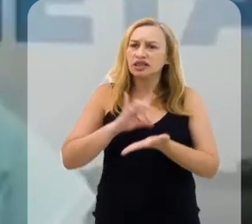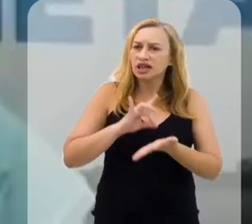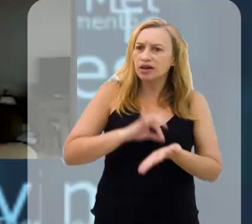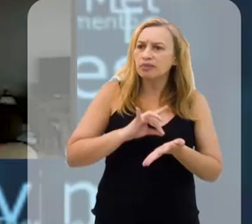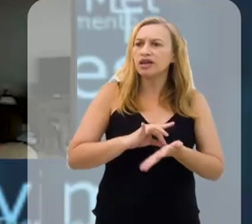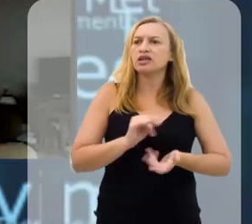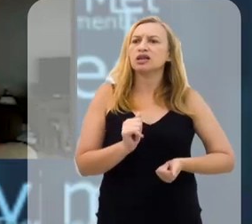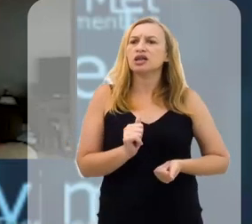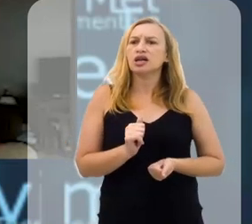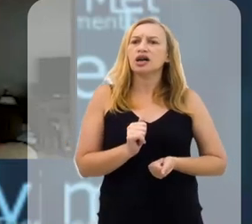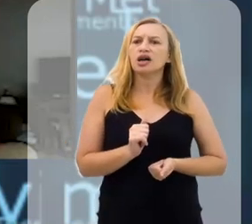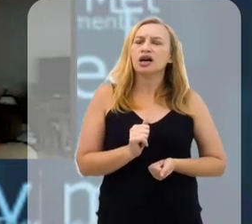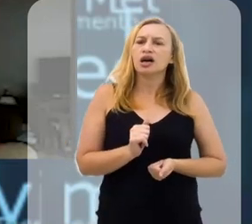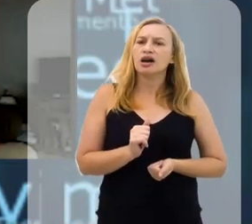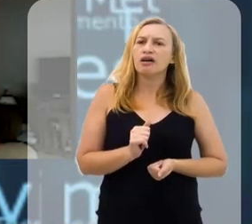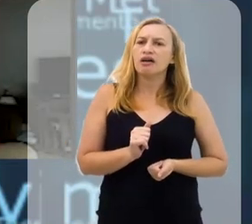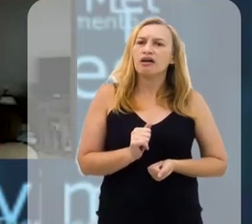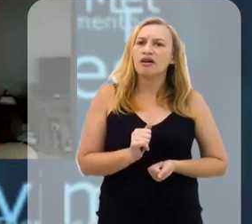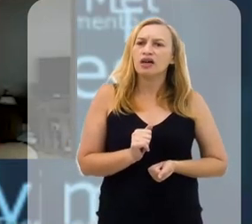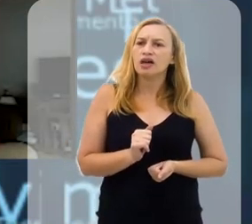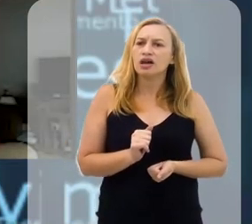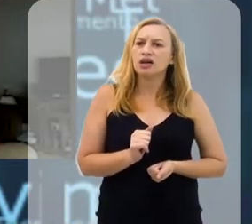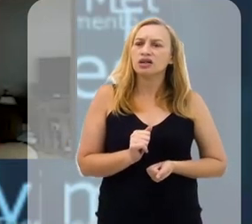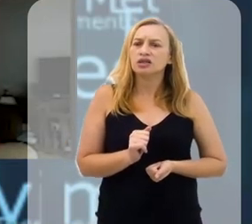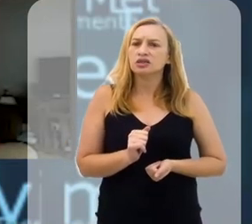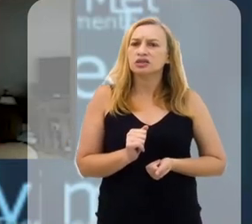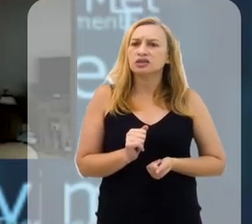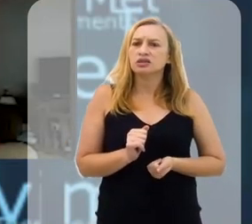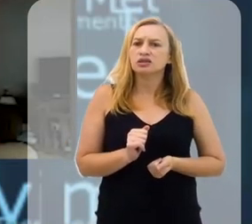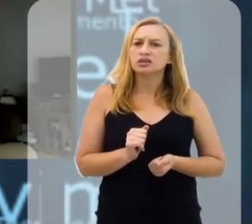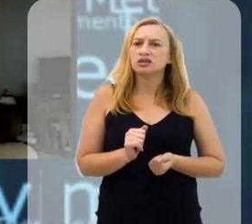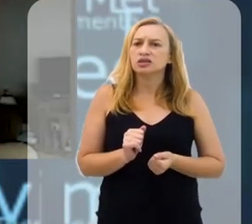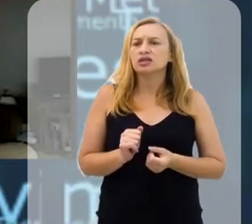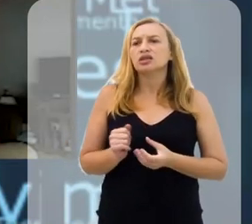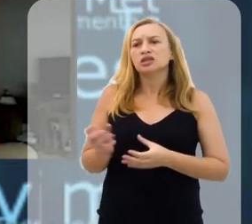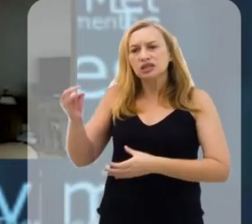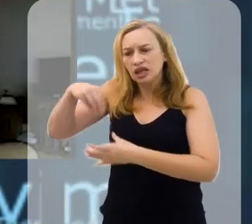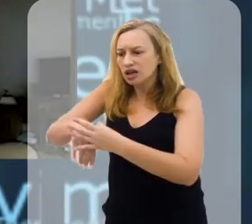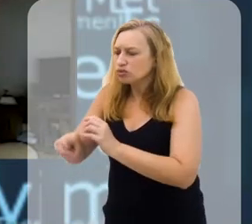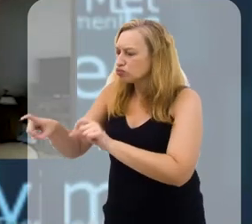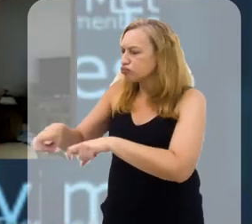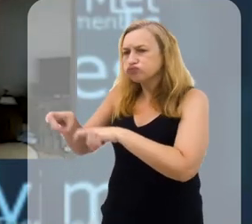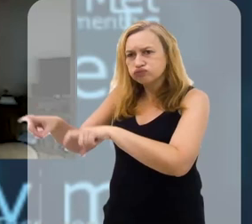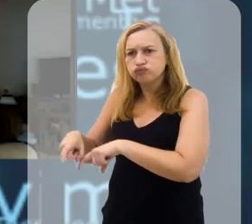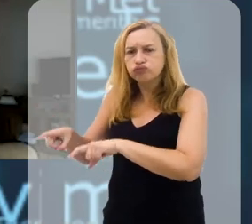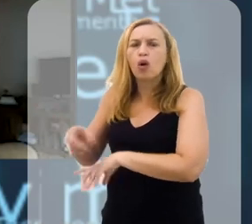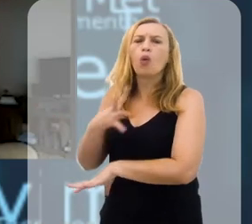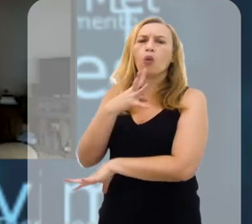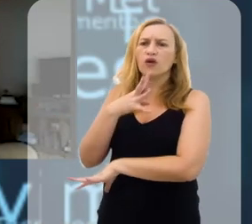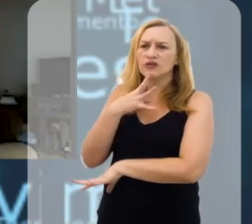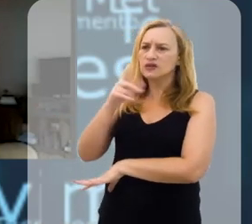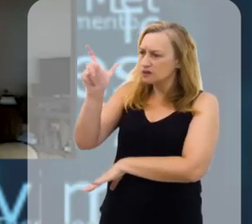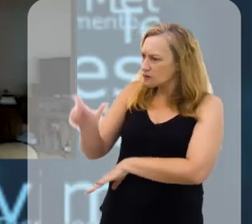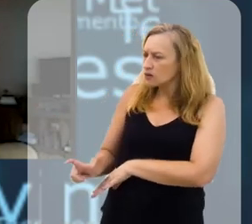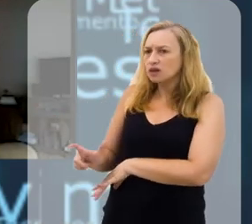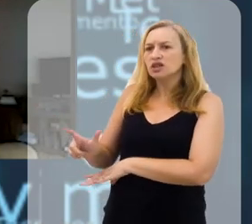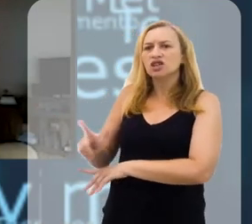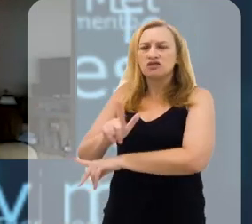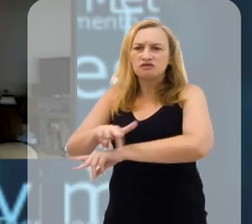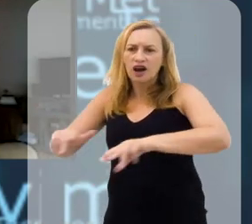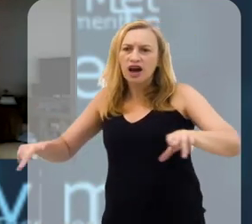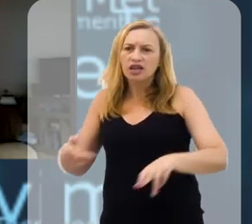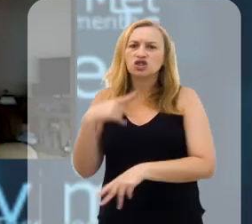de realmente serem, vamos dizer assim, âncoras da produção, né? E serem reconhecidas como